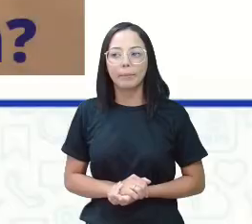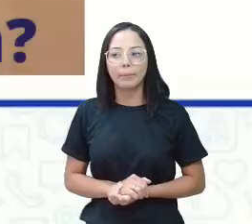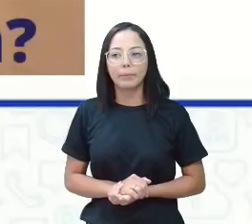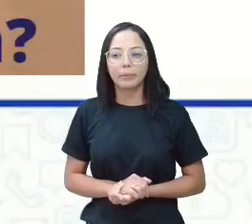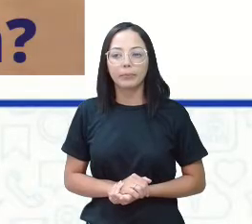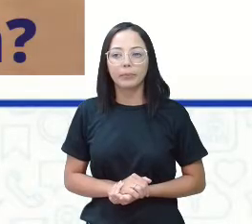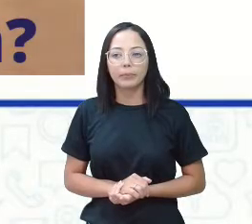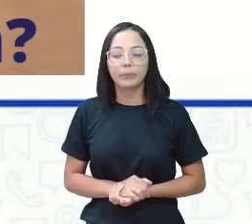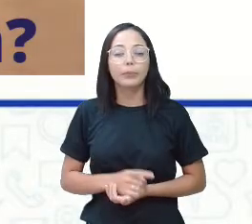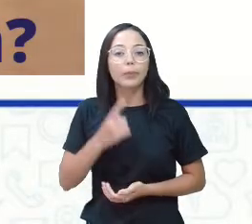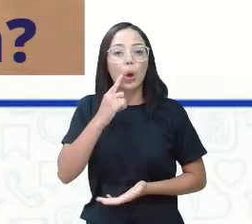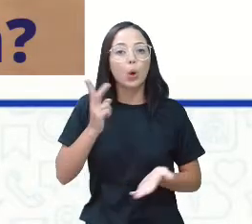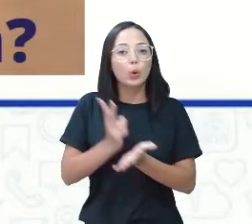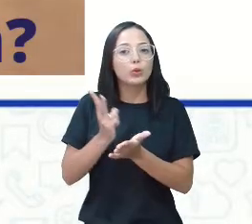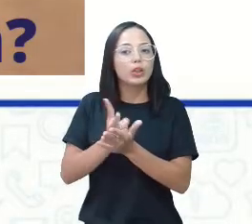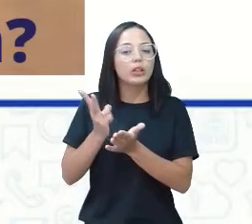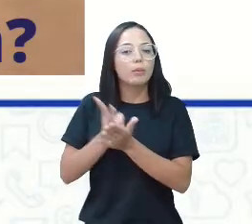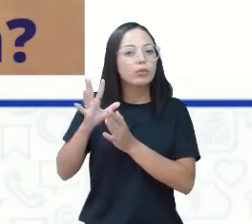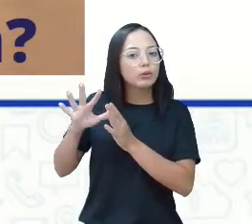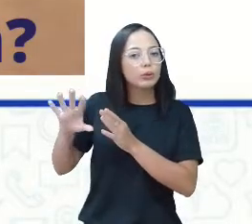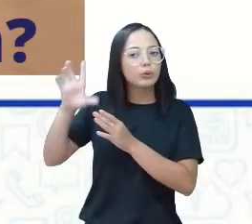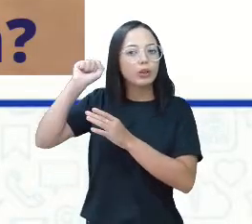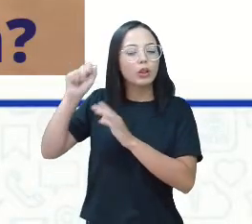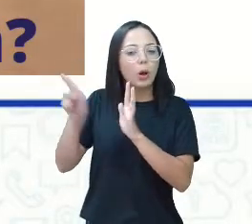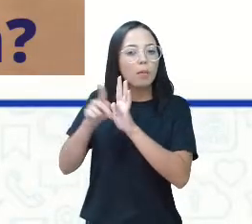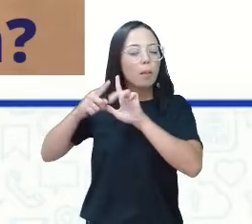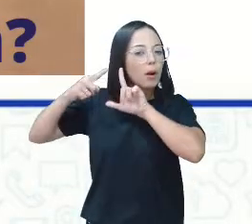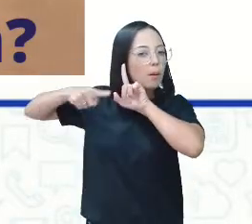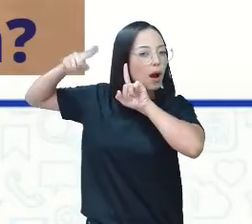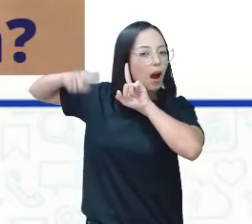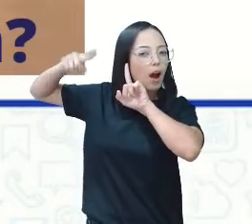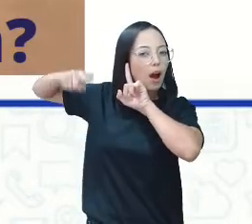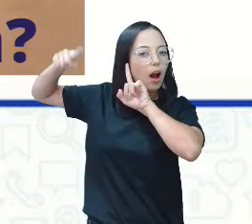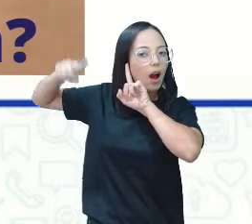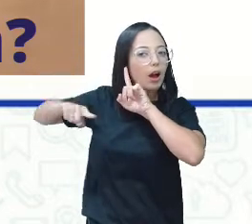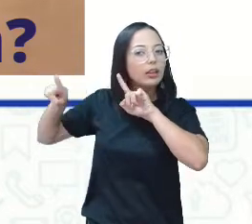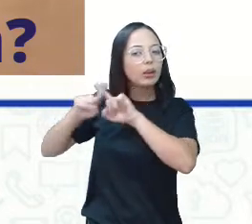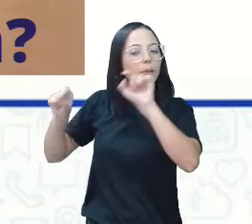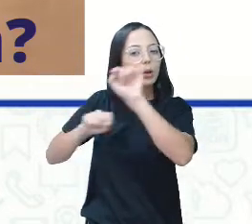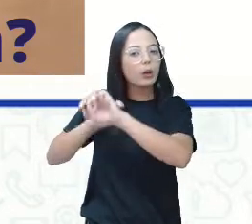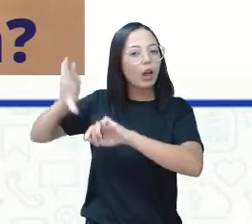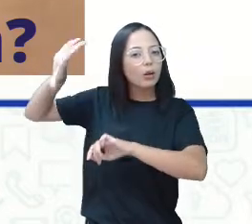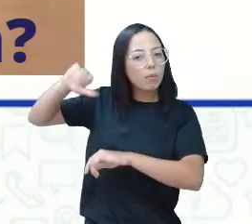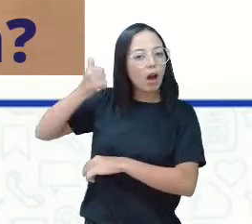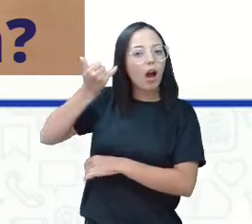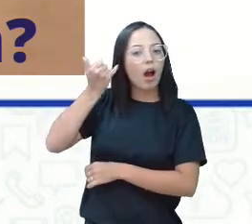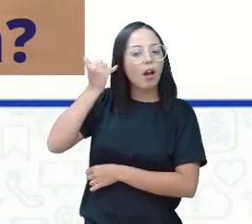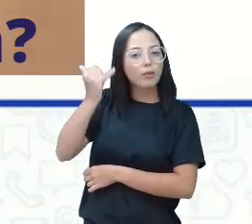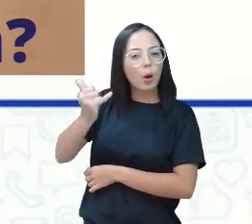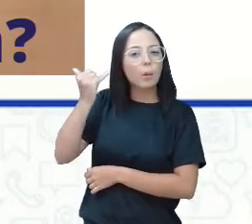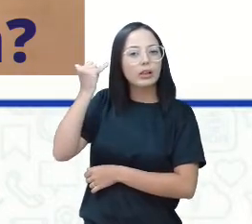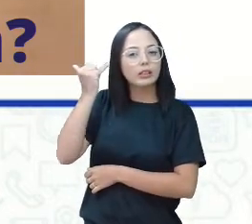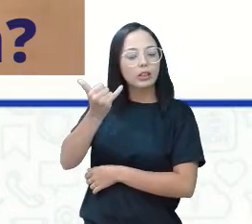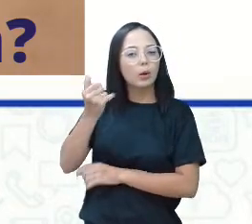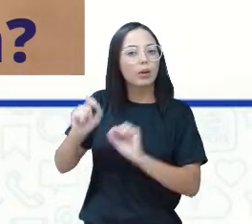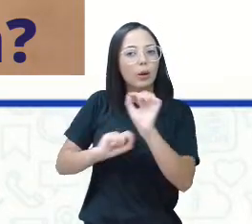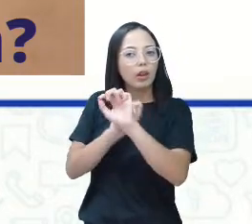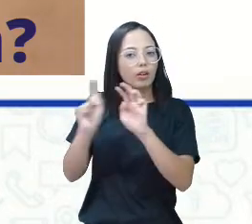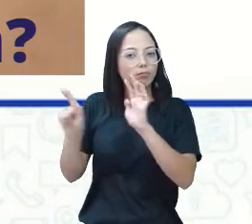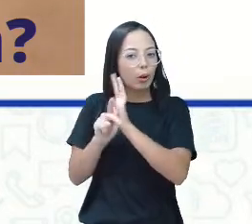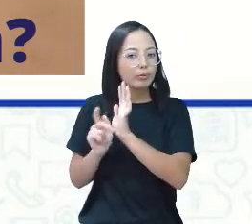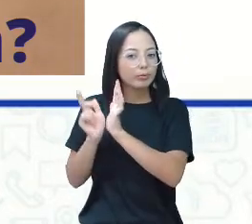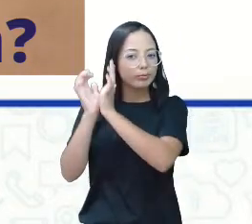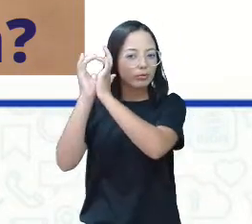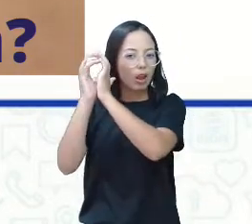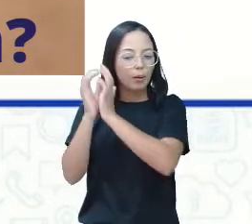Estão constantemente ativos. Eles captam as ondas sonoras e as transformam em informações que são interpretadas pelo cérebro.